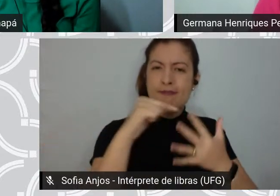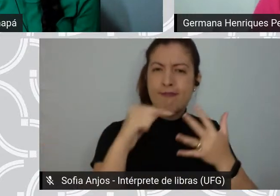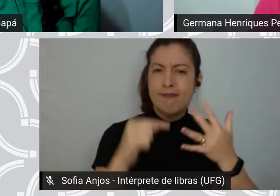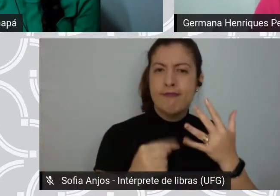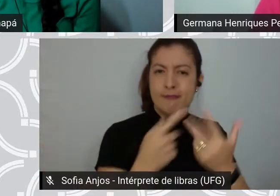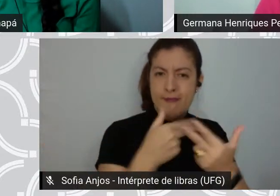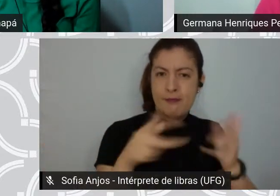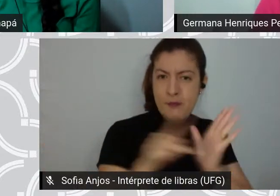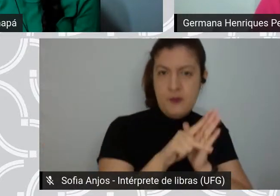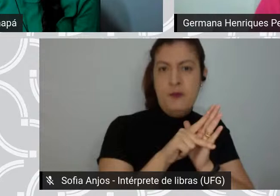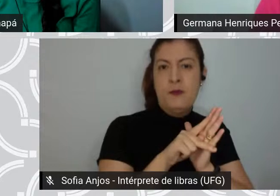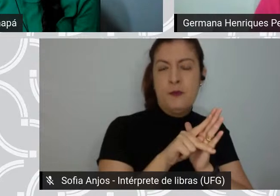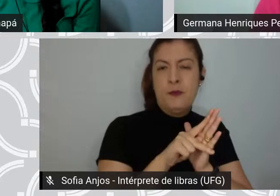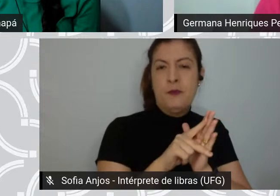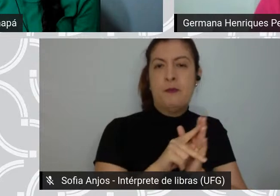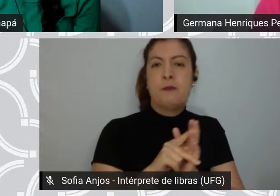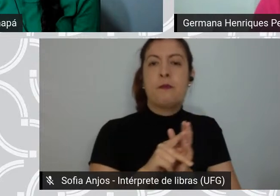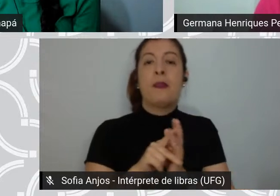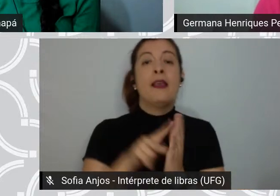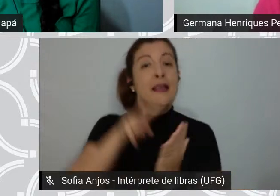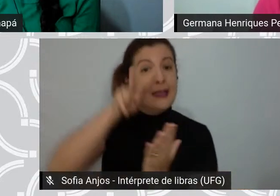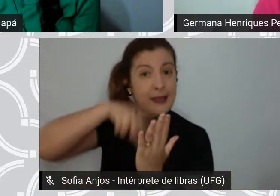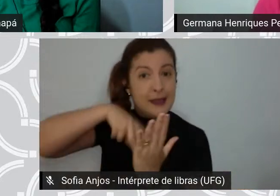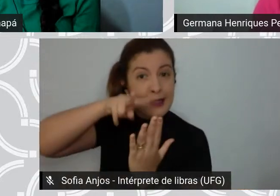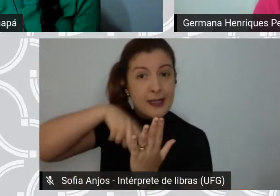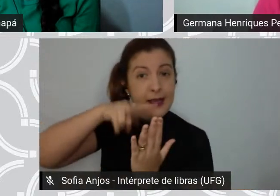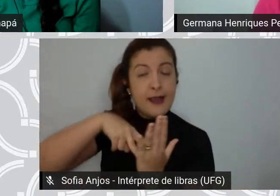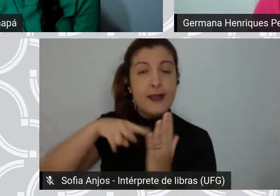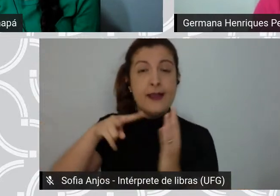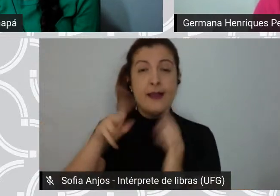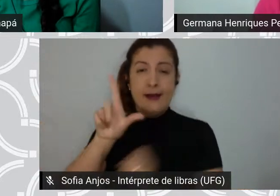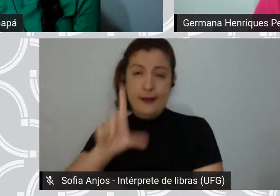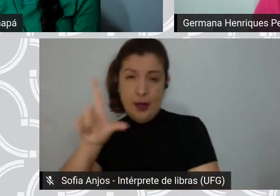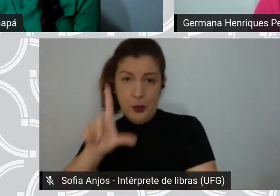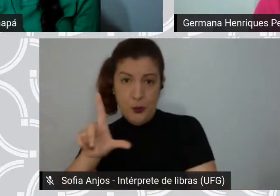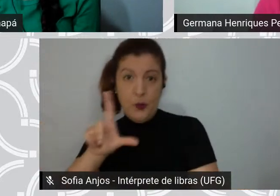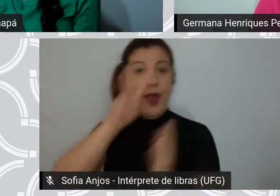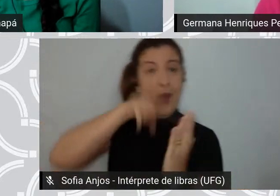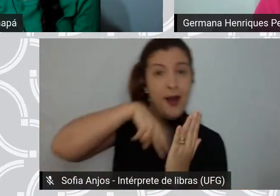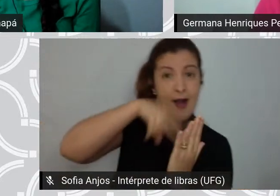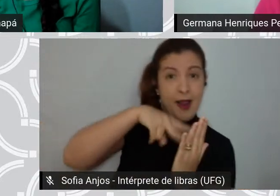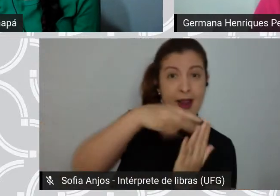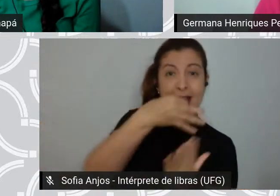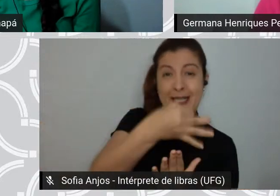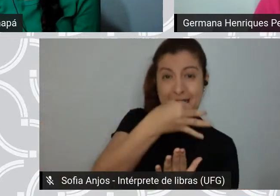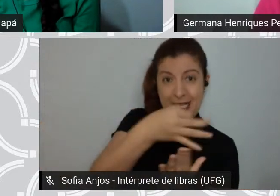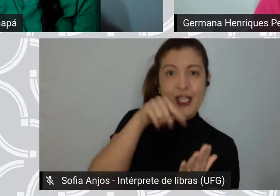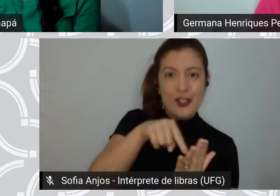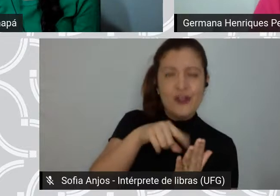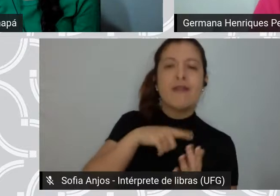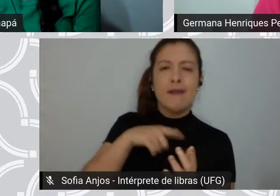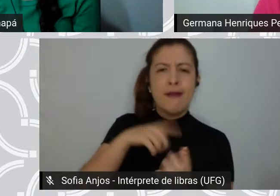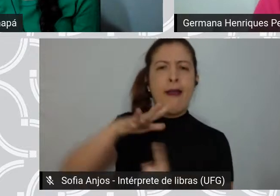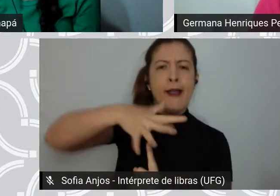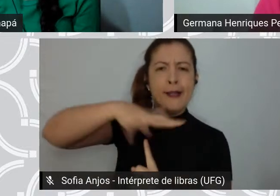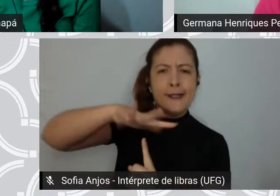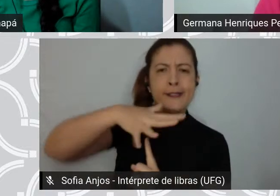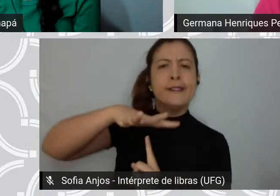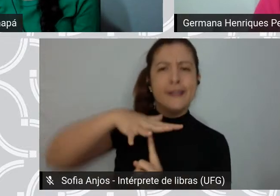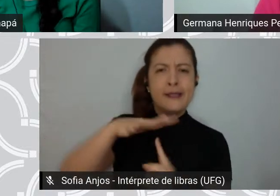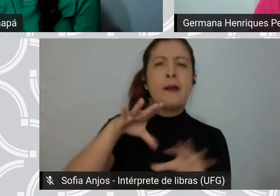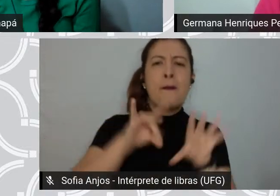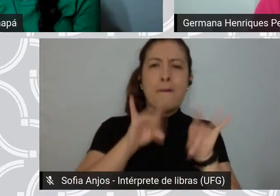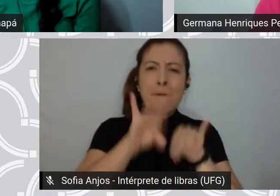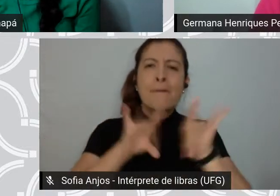A leitura da literatura ou a crítica, assim como a tradução, certamente manipula e deforma, como eu dizia. Porém, ao